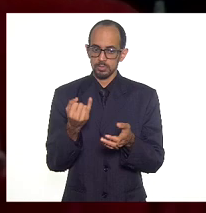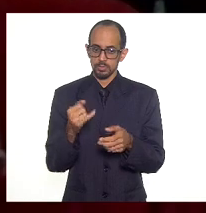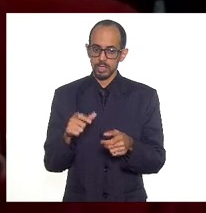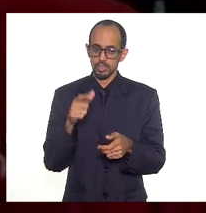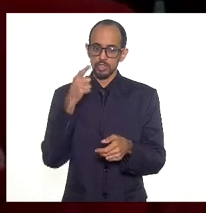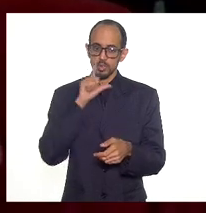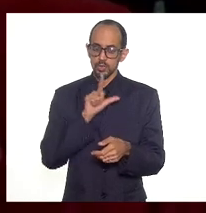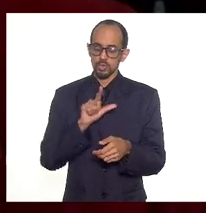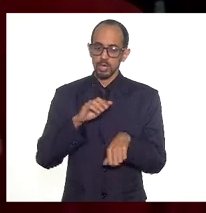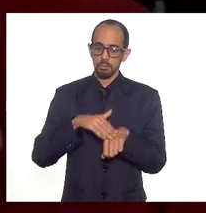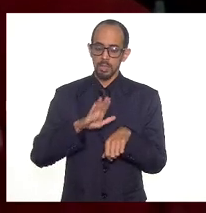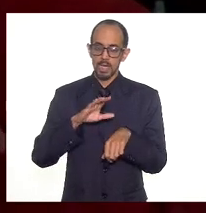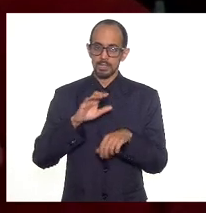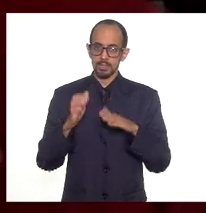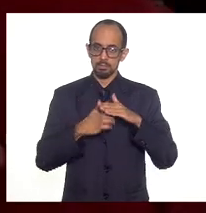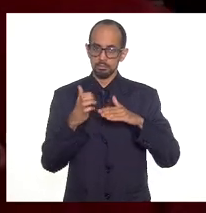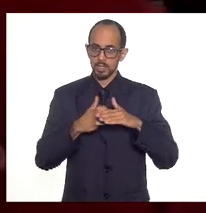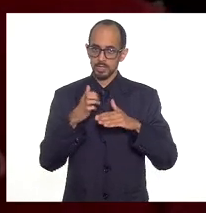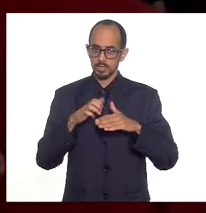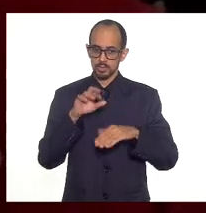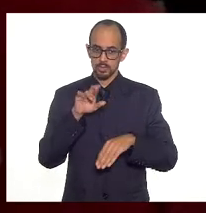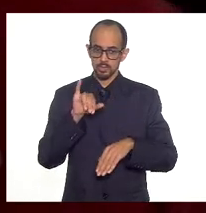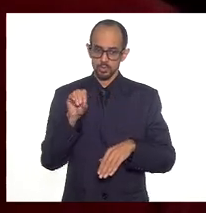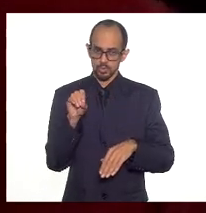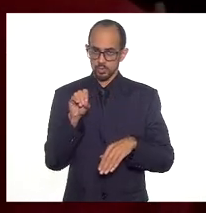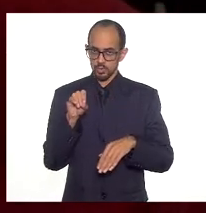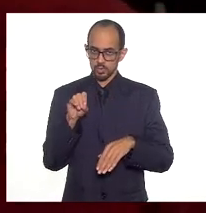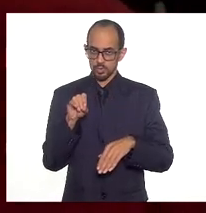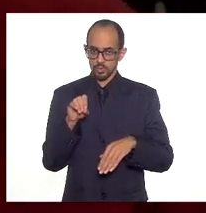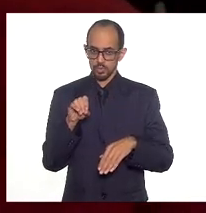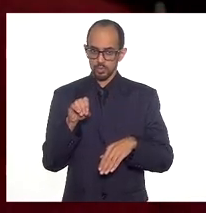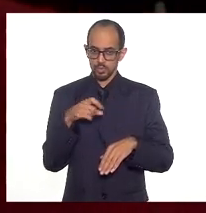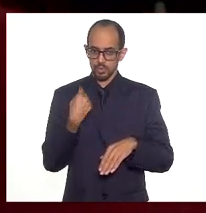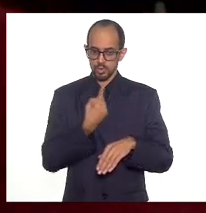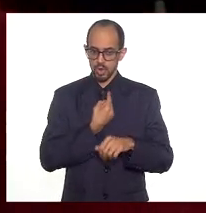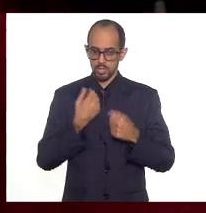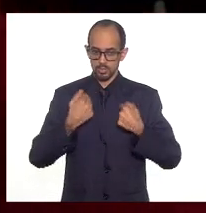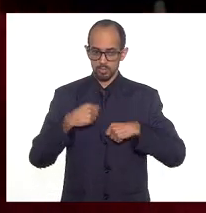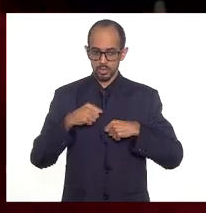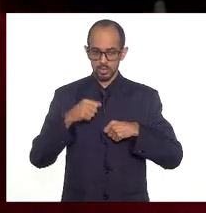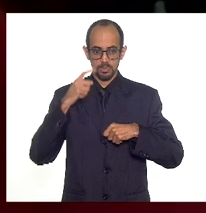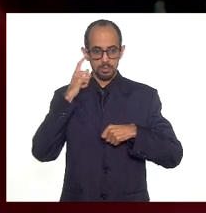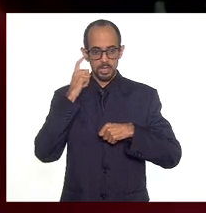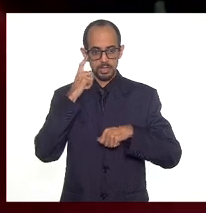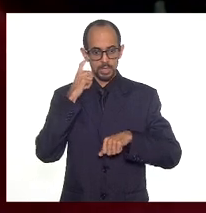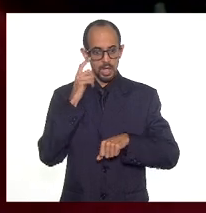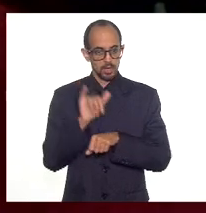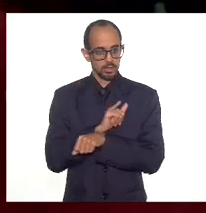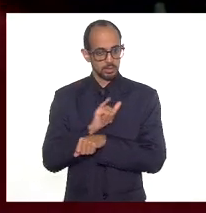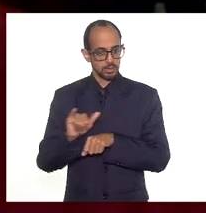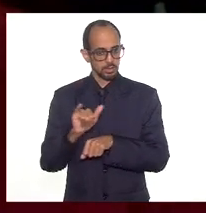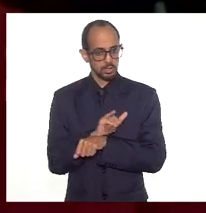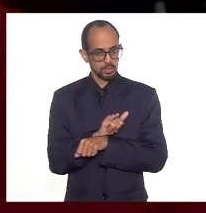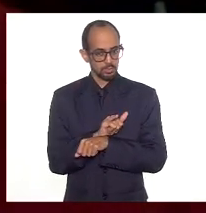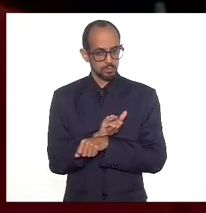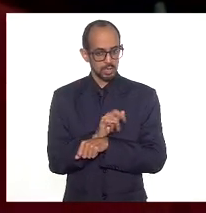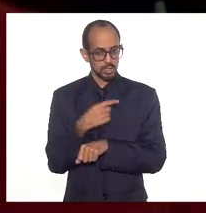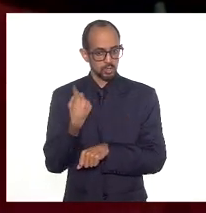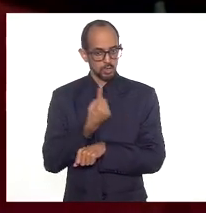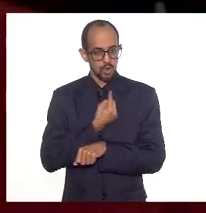Estado do Rio de Janeiro. E a gente tem que pensar, do ponto de vista estratégico, né, para a gente